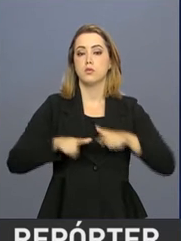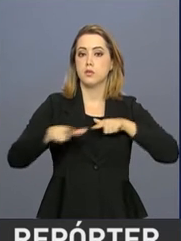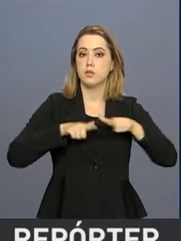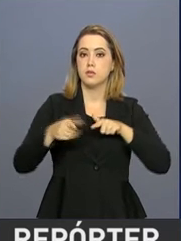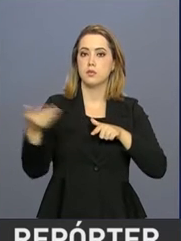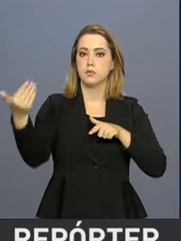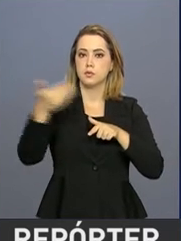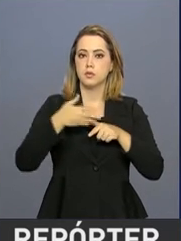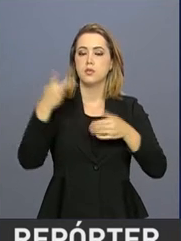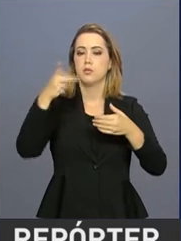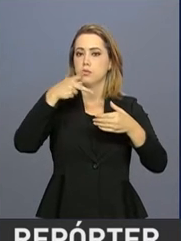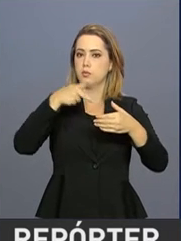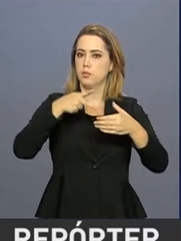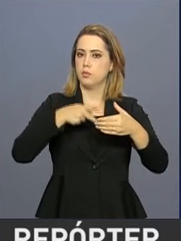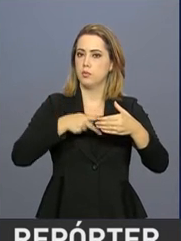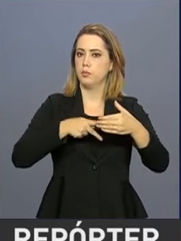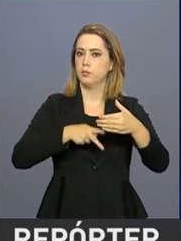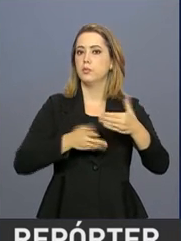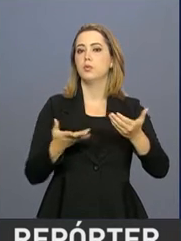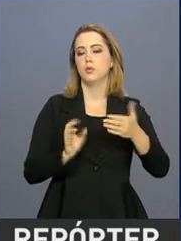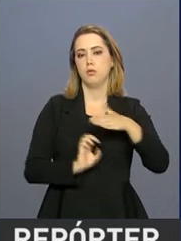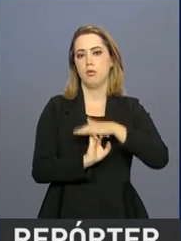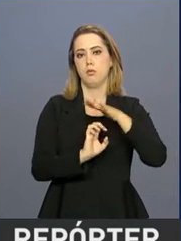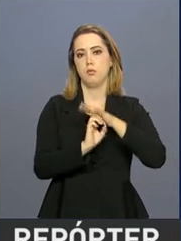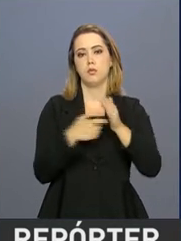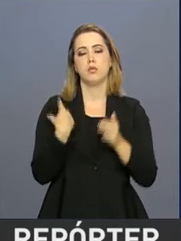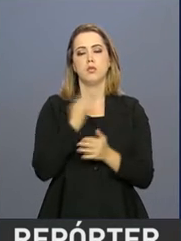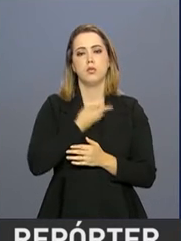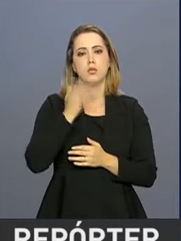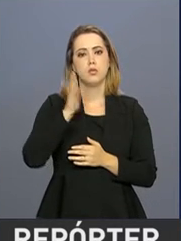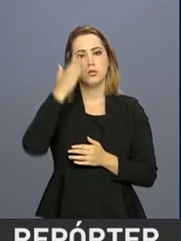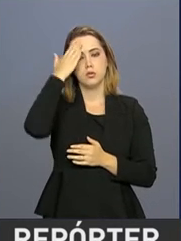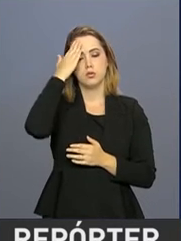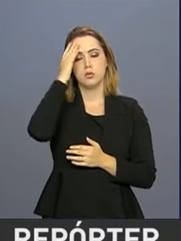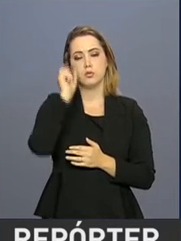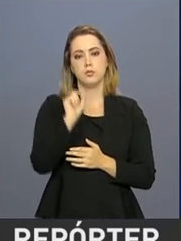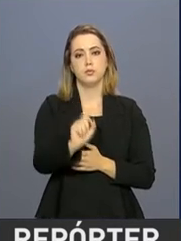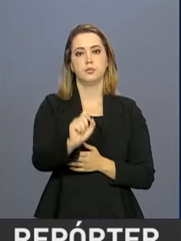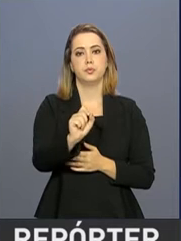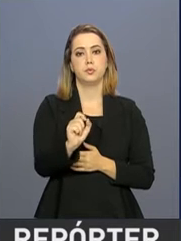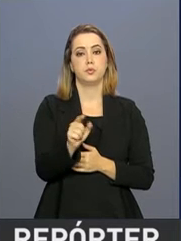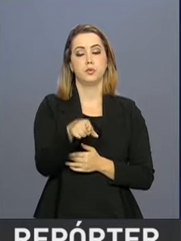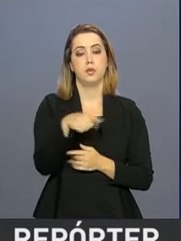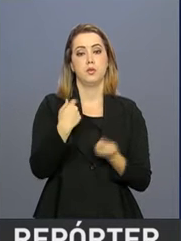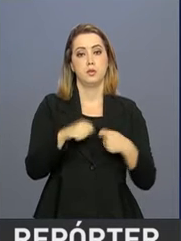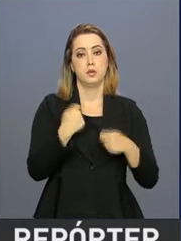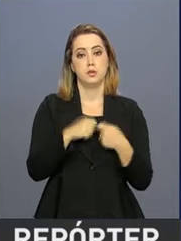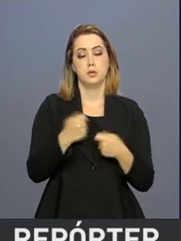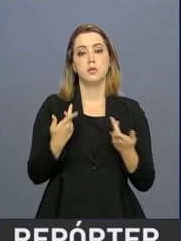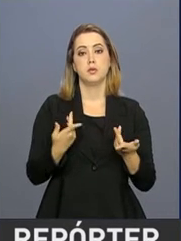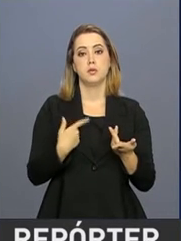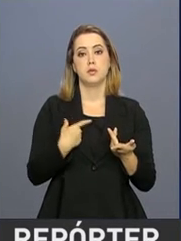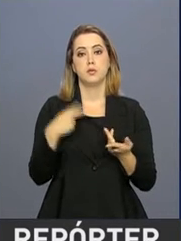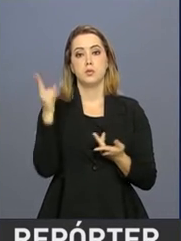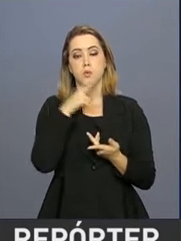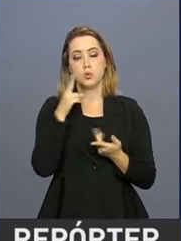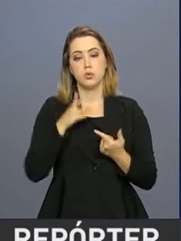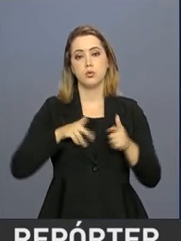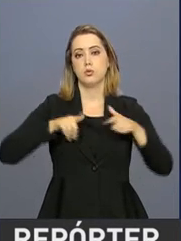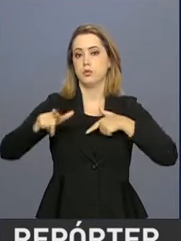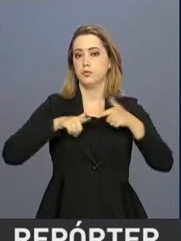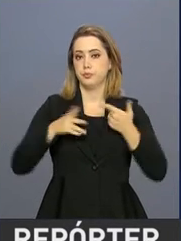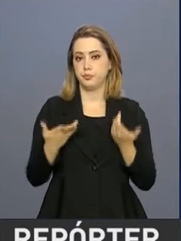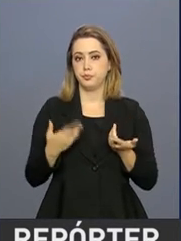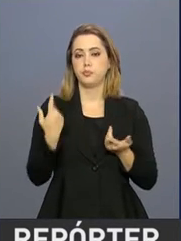petrolífera nós sabemos que esses dramas que exigem uma pronta resposta em uma das plantas respostas